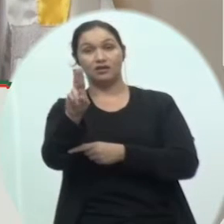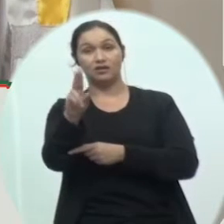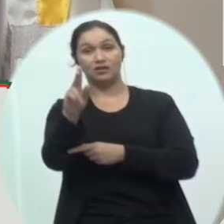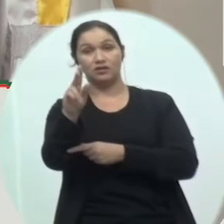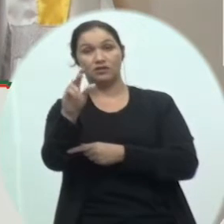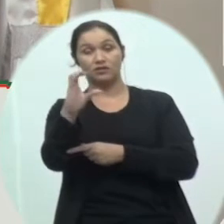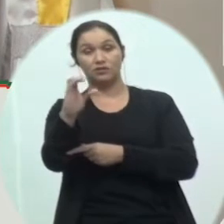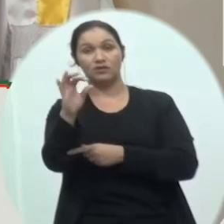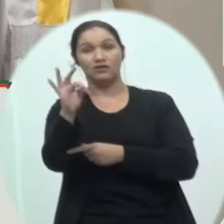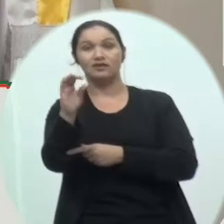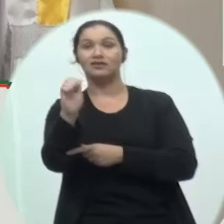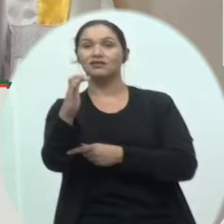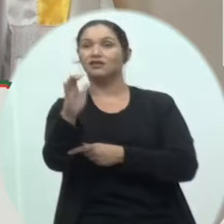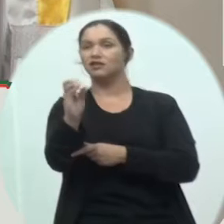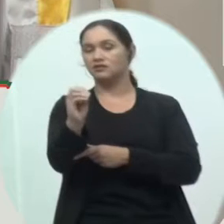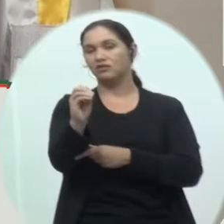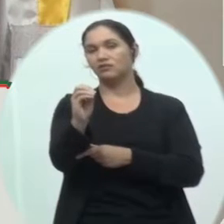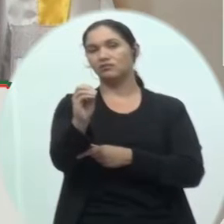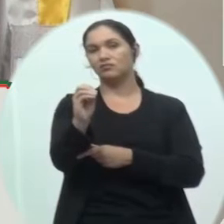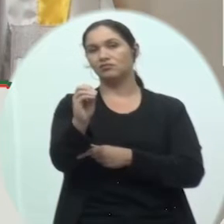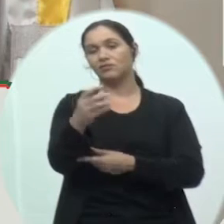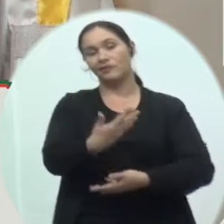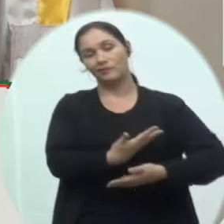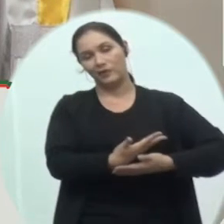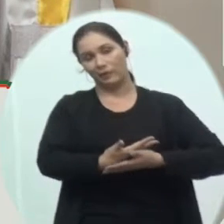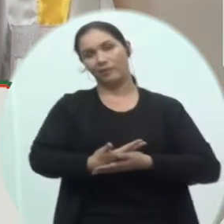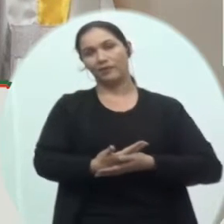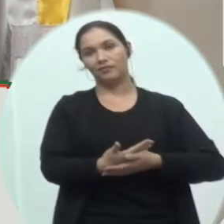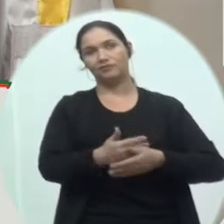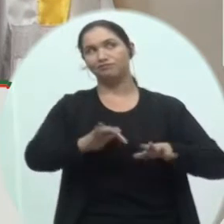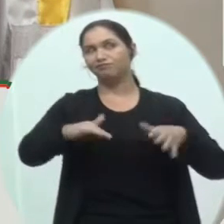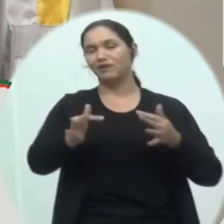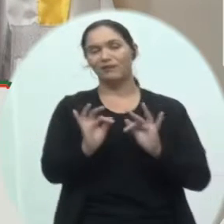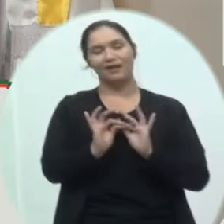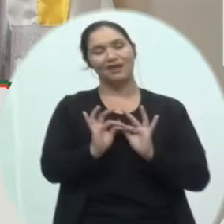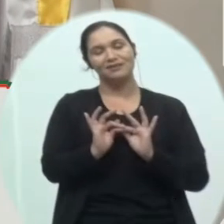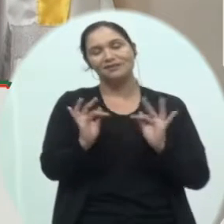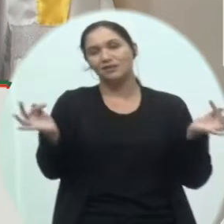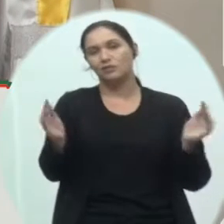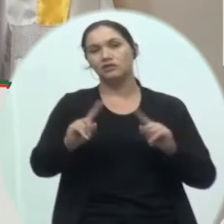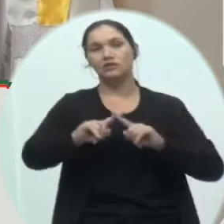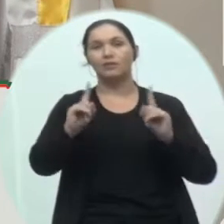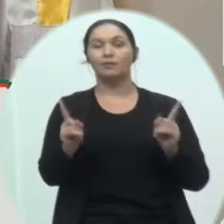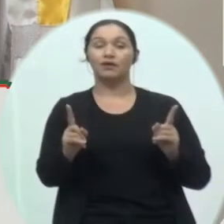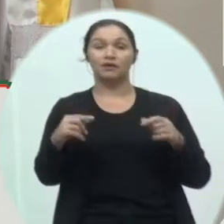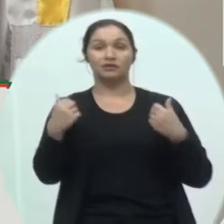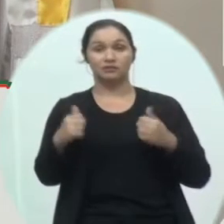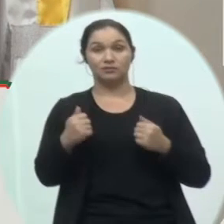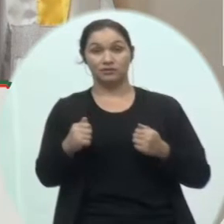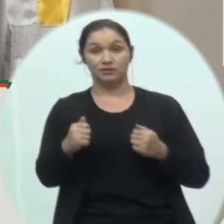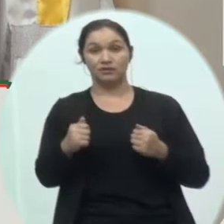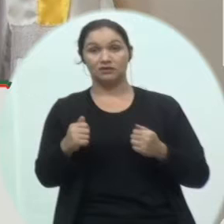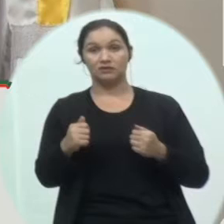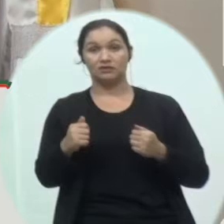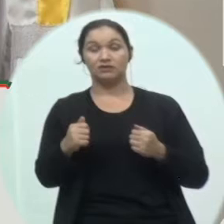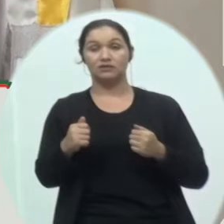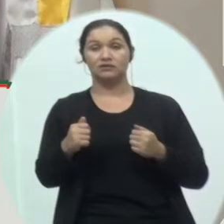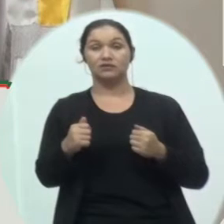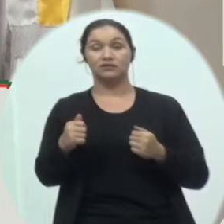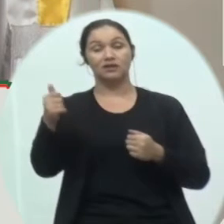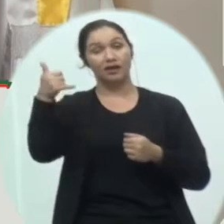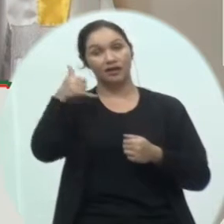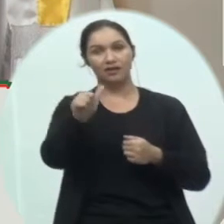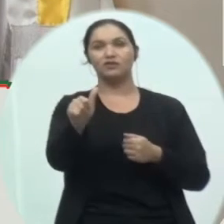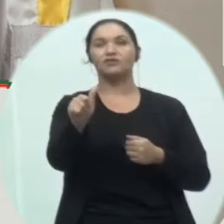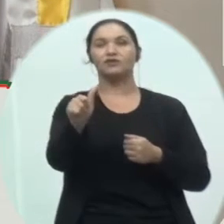E isso, uma coisa tão simples, né, que poderia evitar, às vezes, o óbito. Então, o projeto, então,